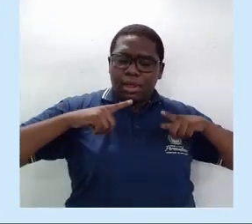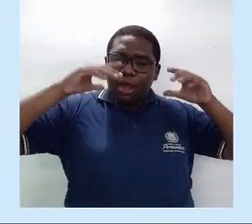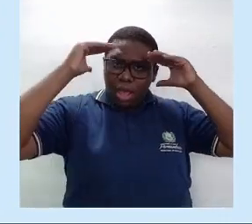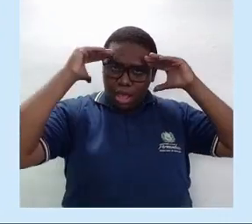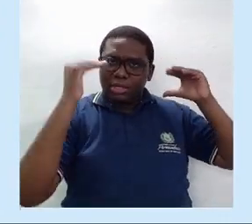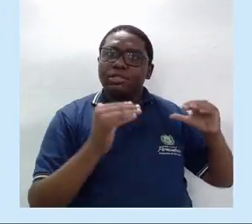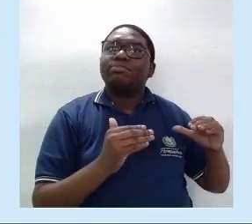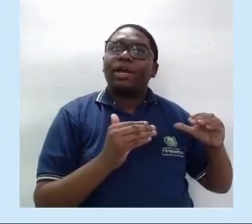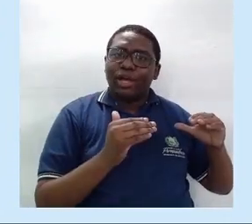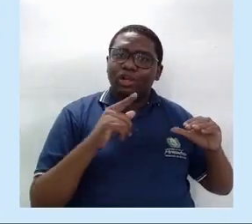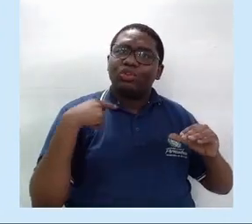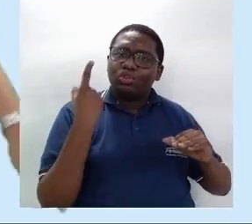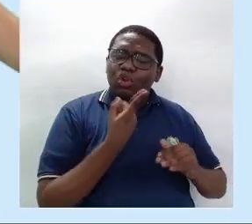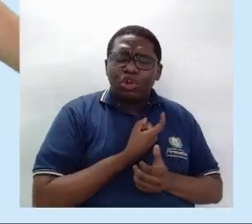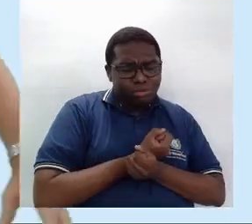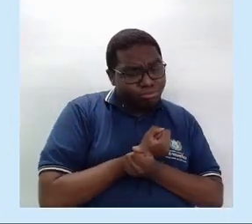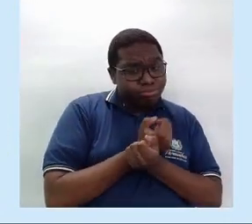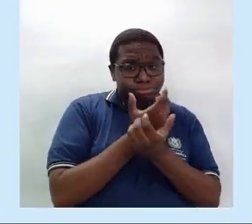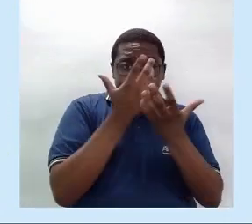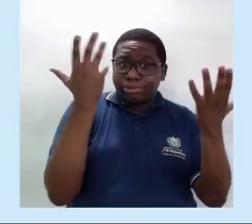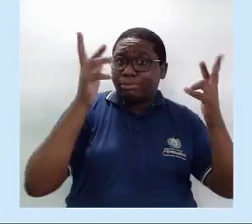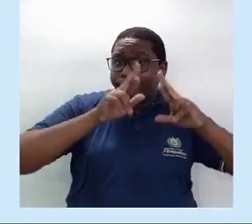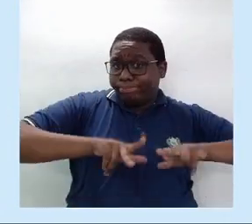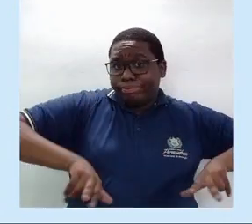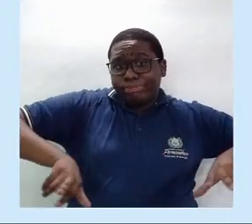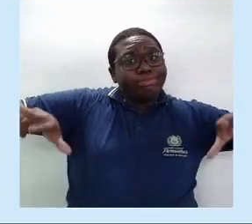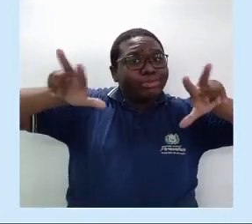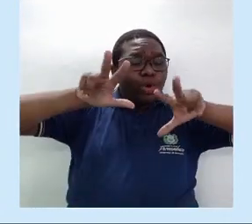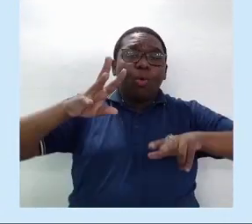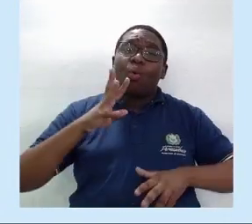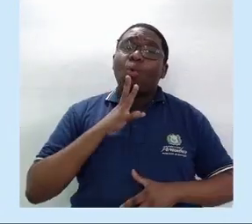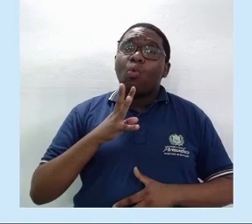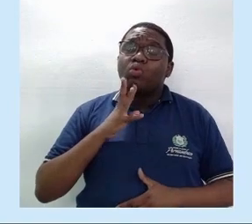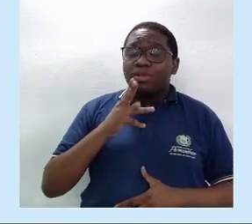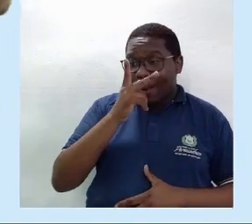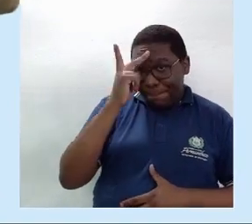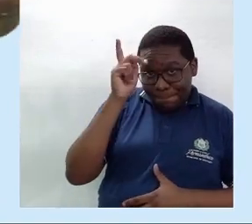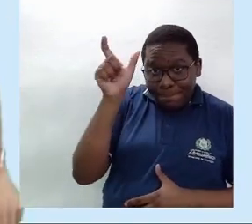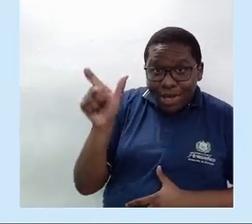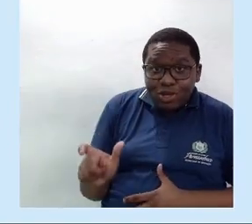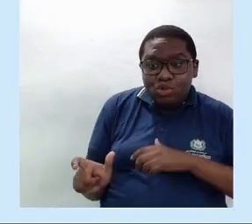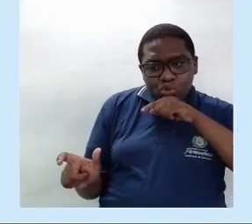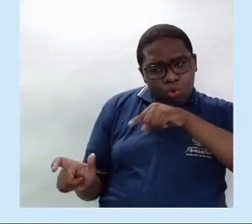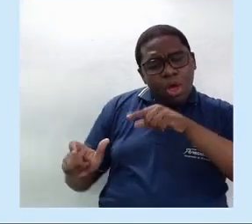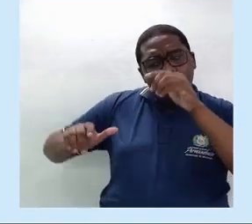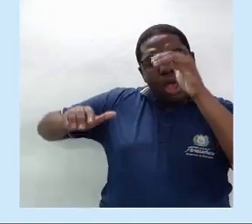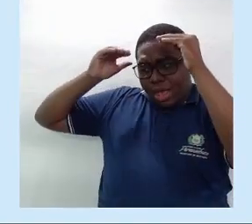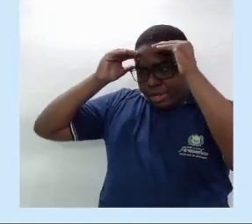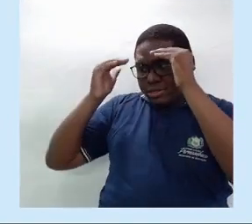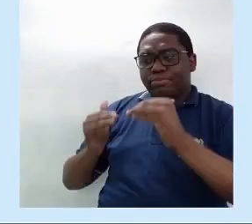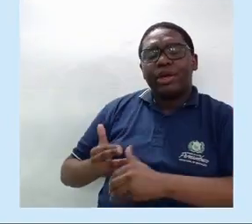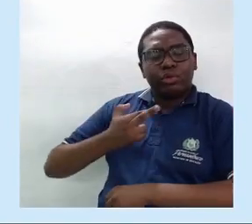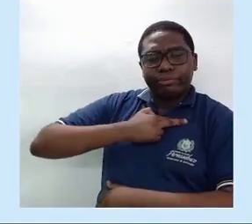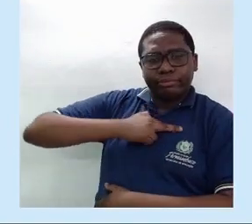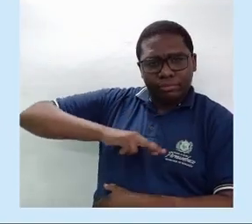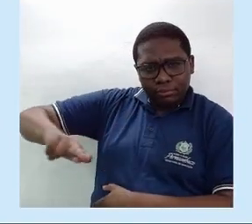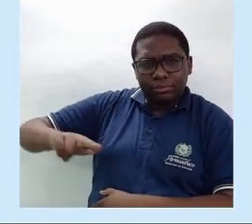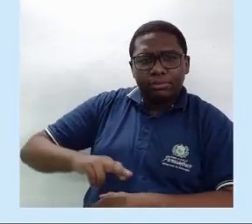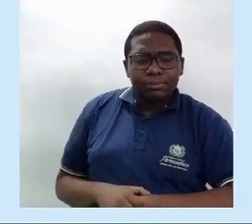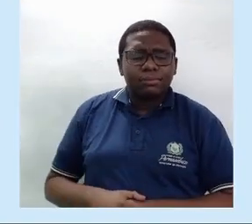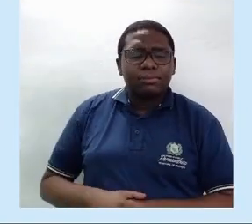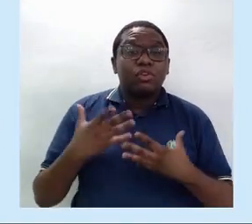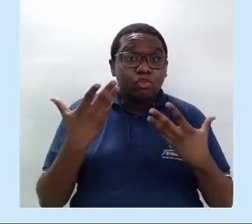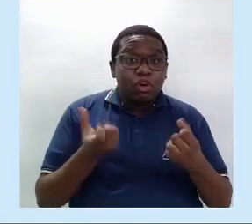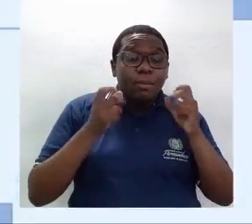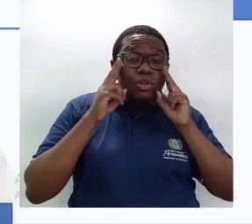e a pluralidade. Vejam só, conhecer o outro, o respeito e a dignidade. Vamos adiante. Na